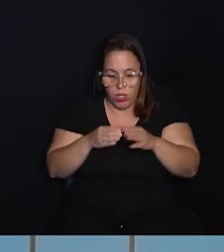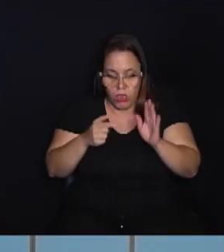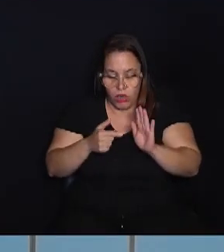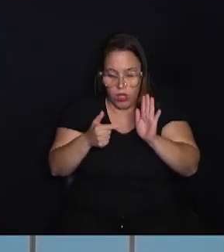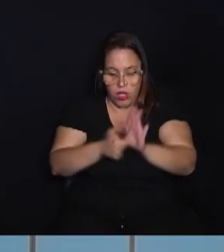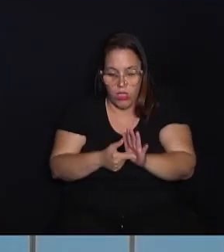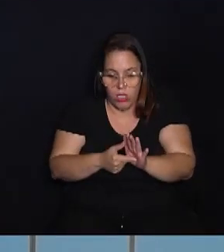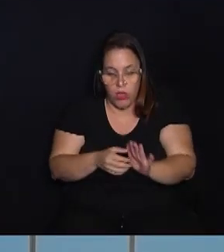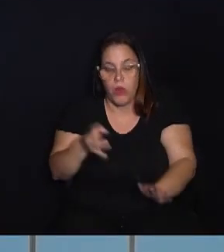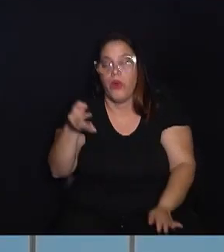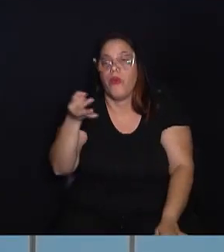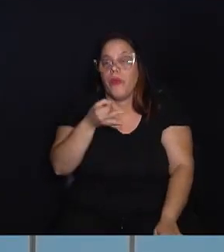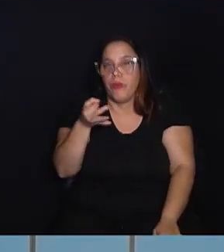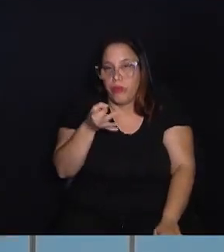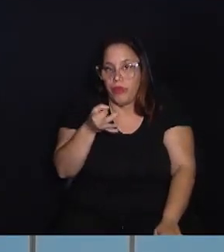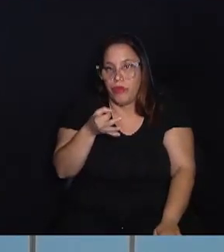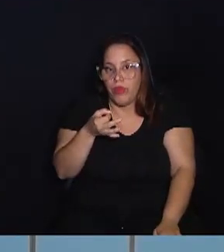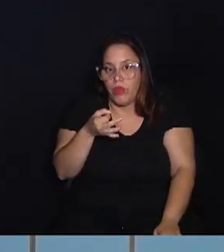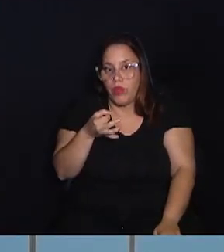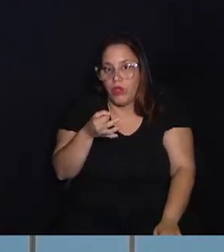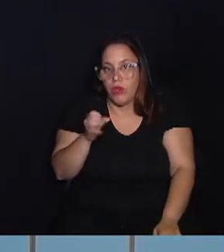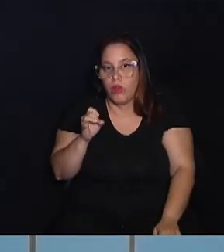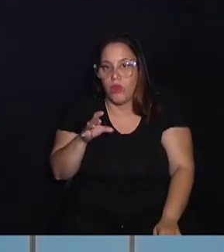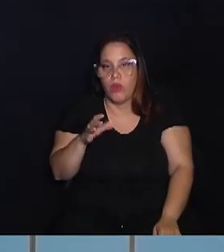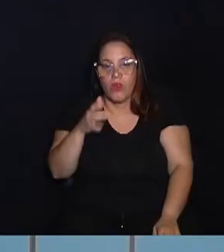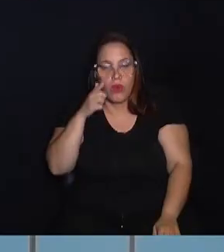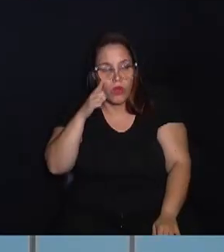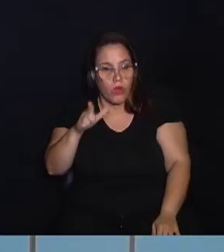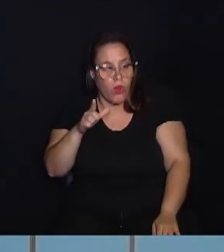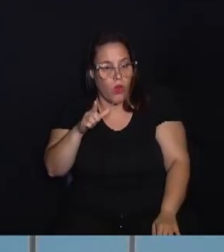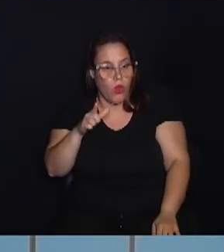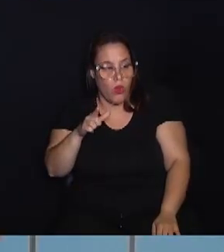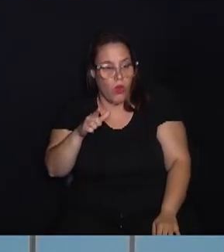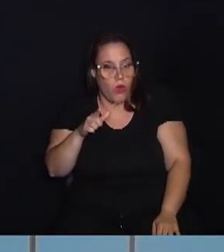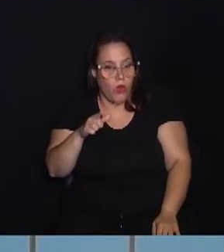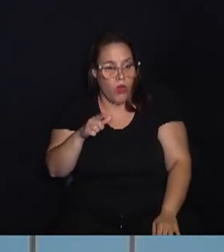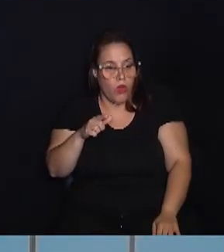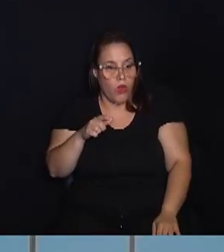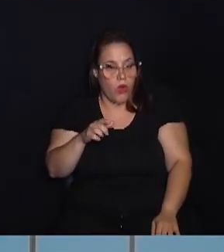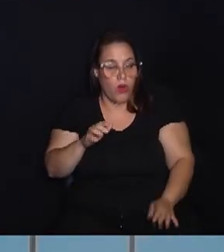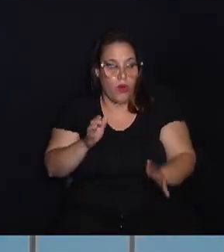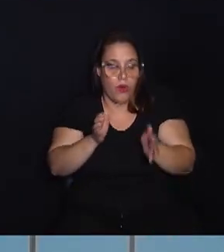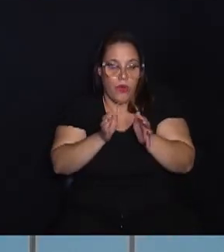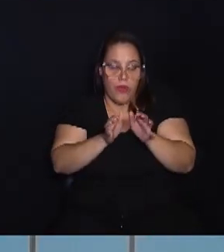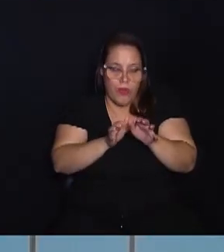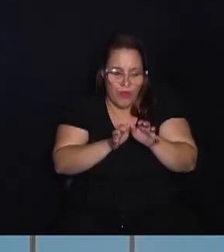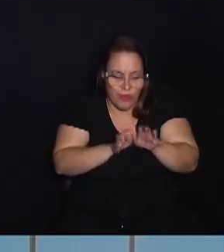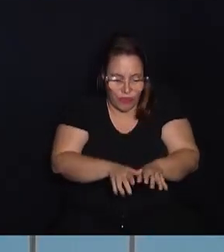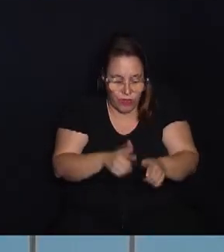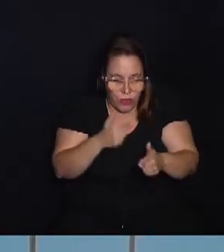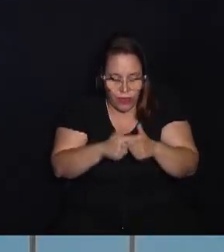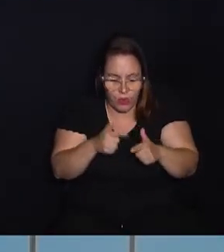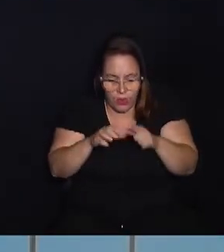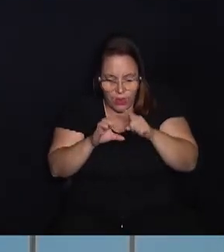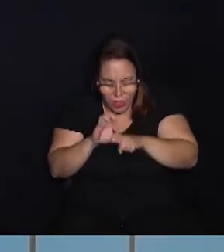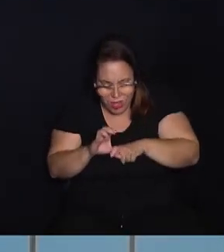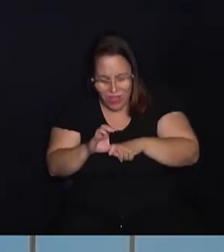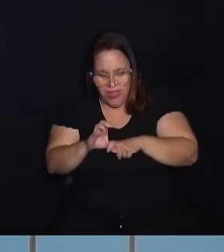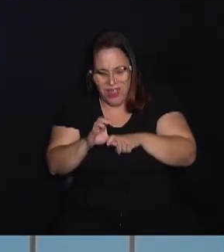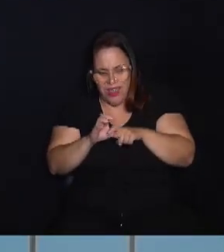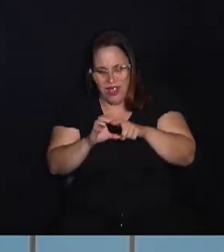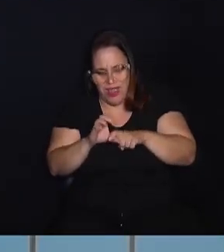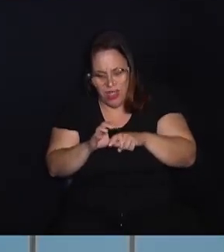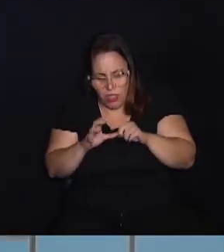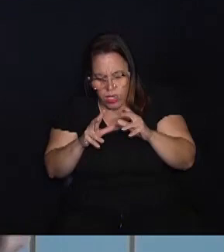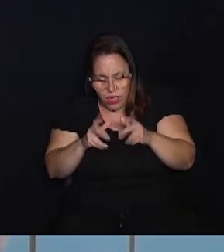que claramente a gente só vai conseguir mitigar o problema das dependências gerais, que